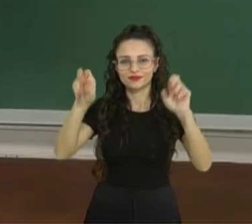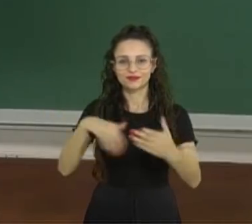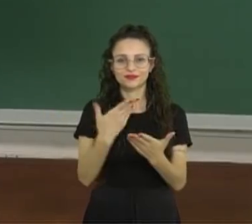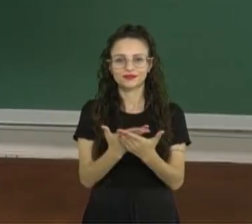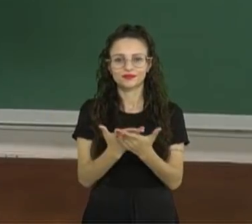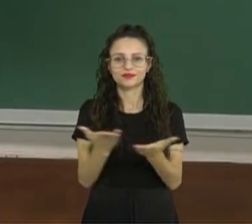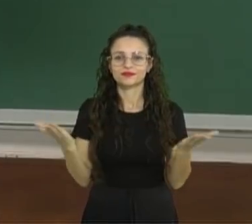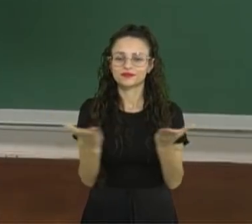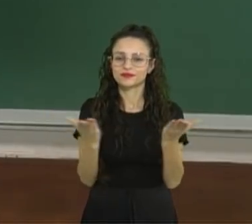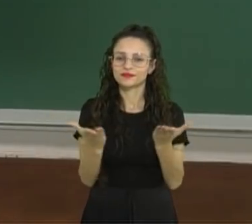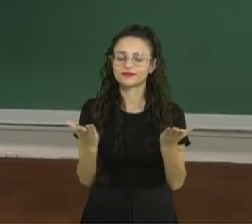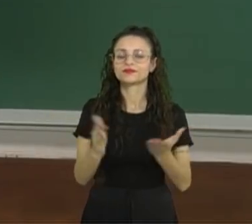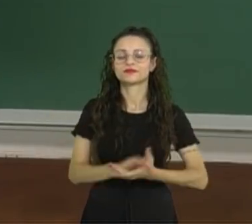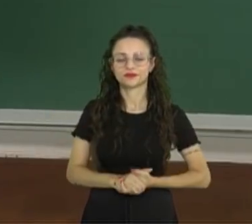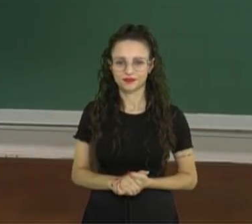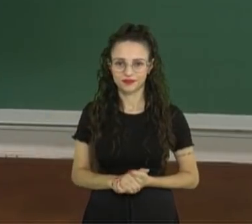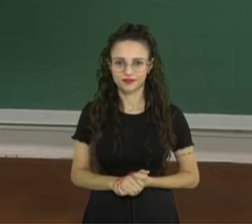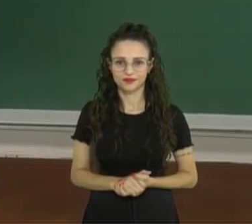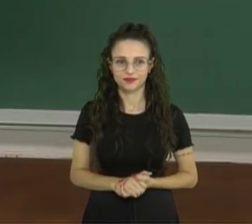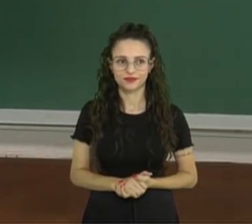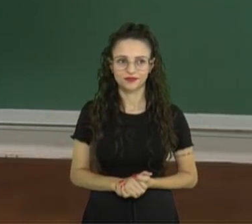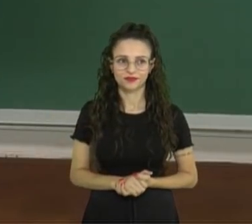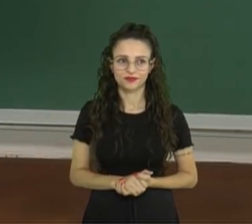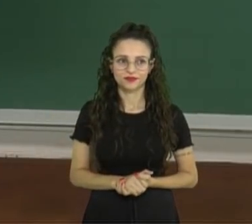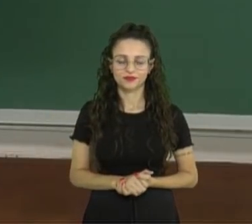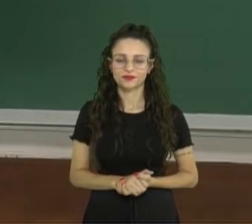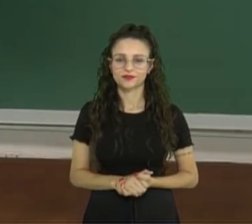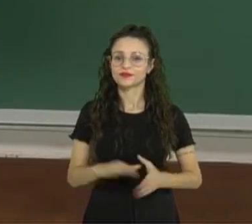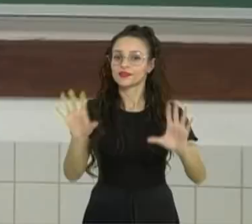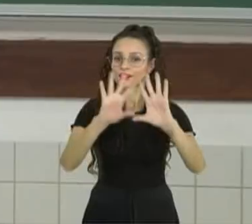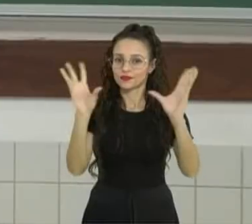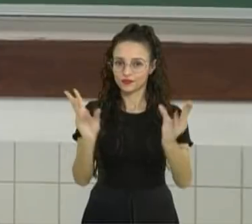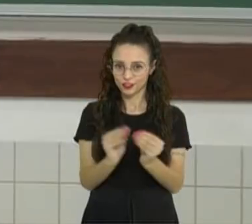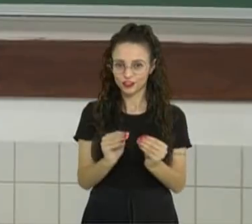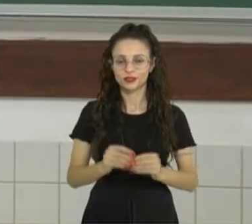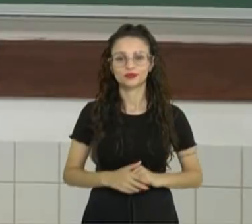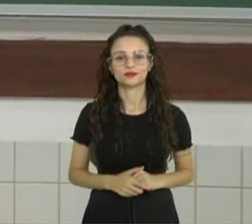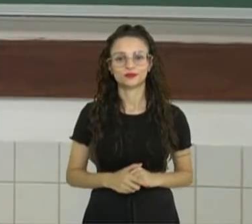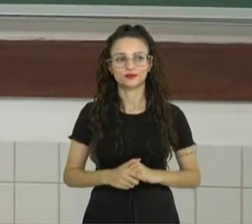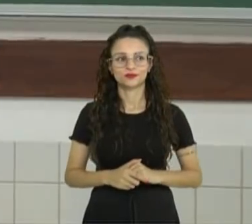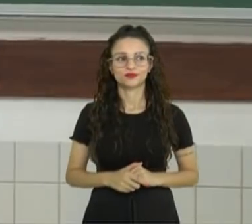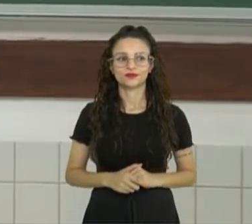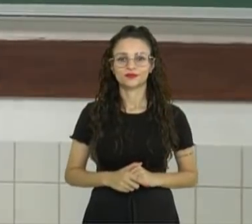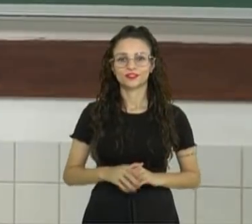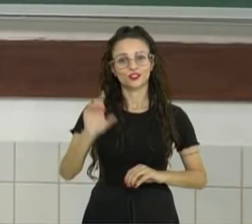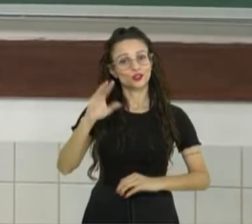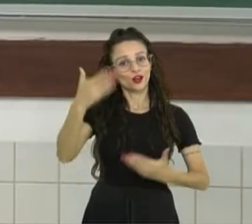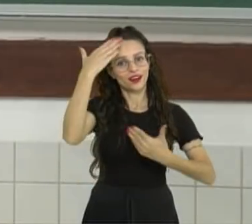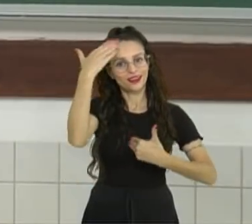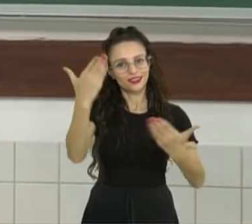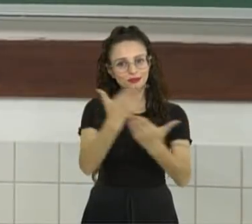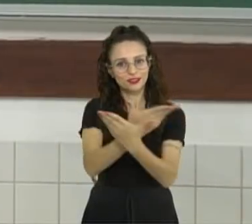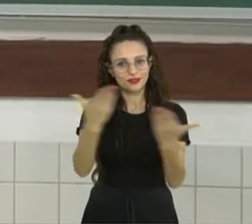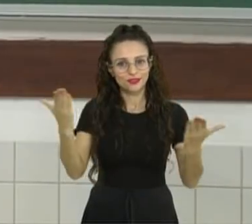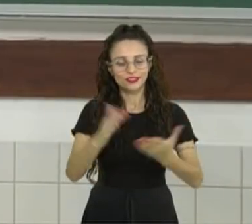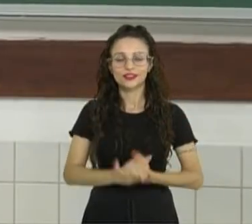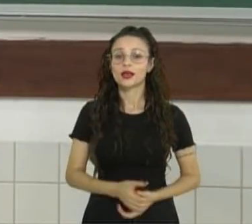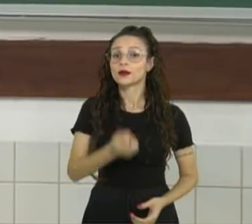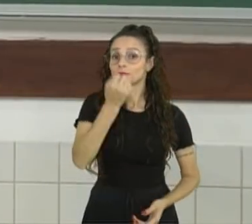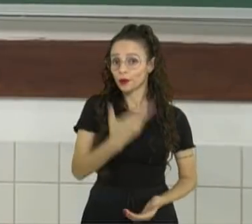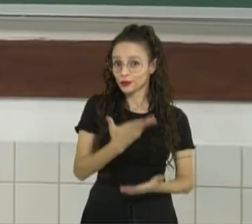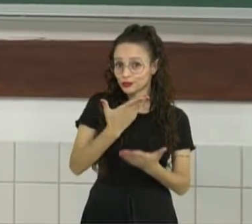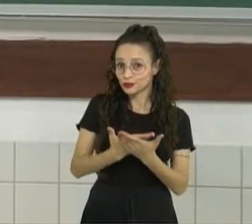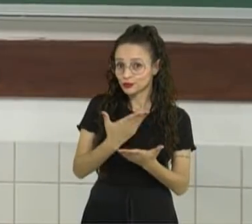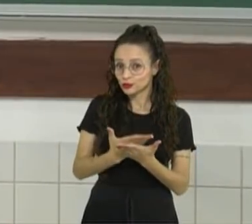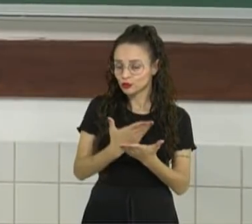meio natural transformado pelo ser humano. Fechamos? Galerinha, só agradecimentos a todos vocês. Bons